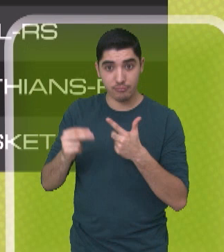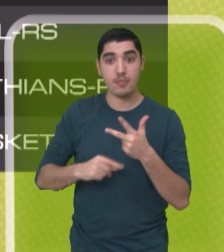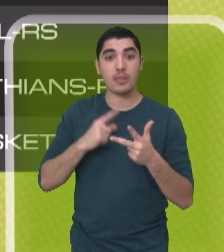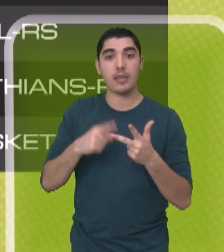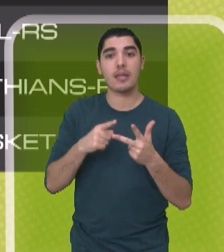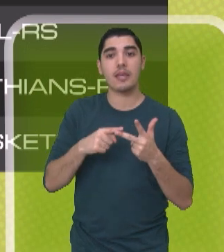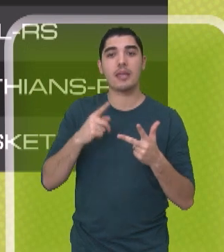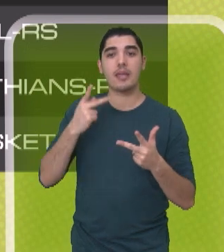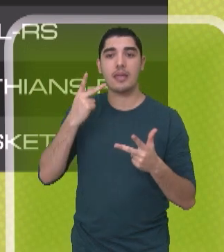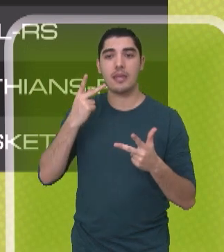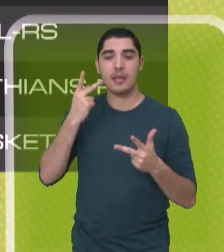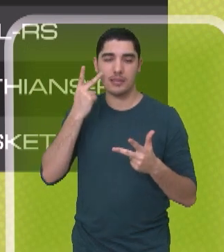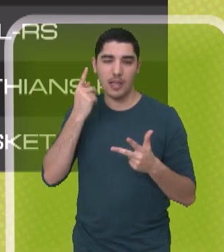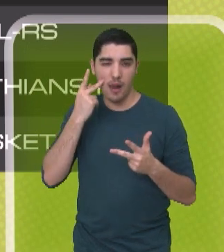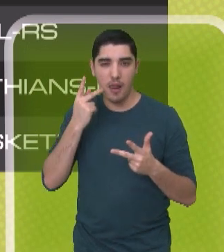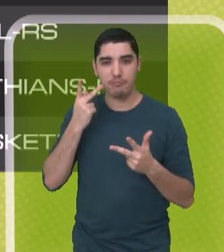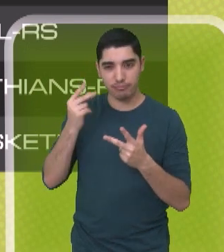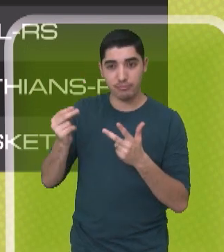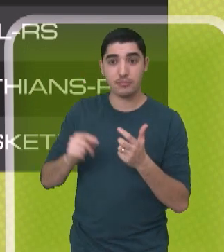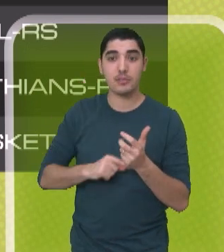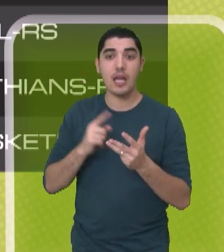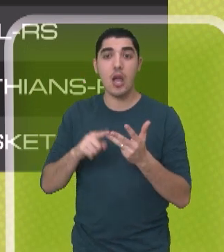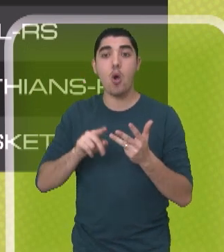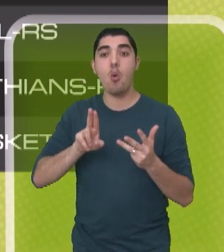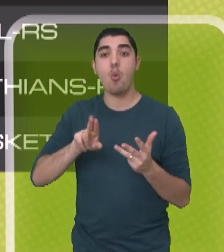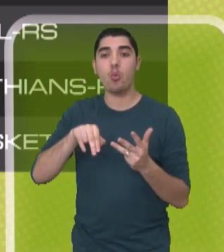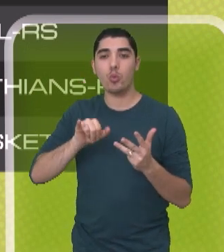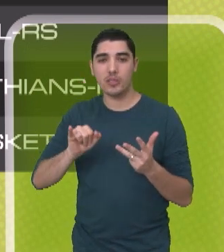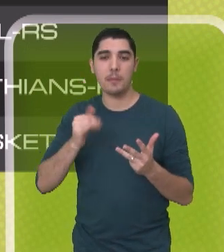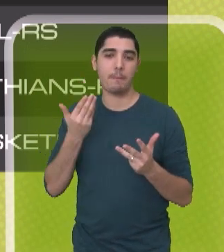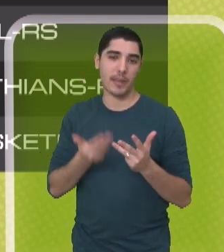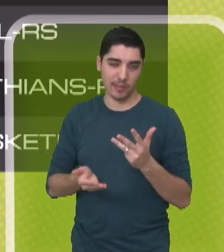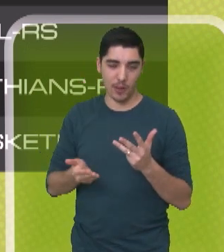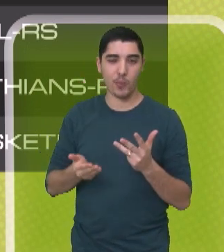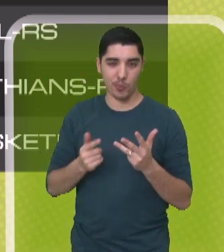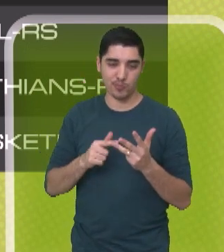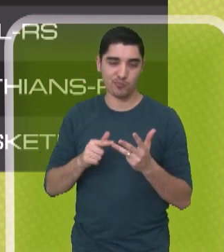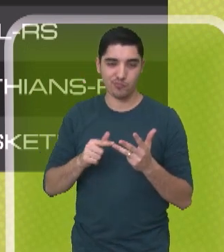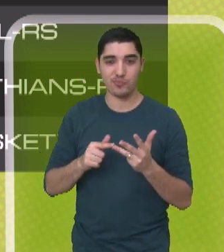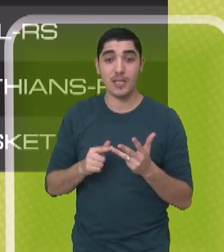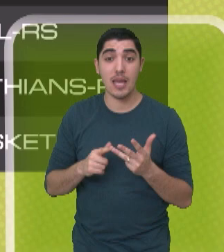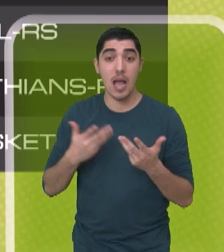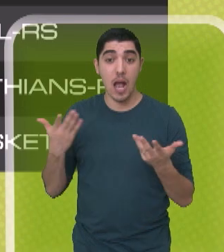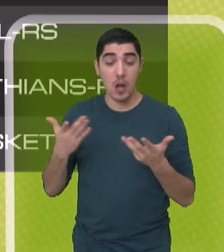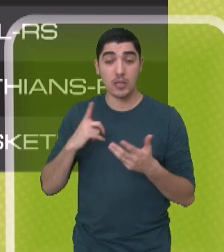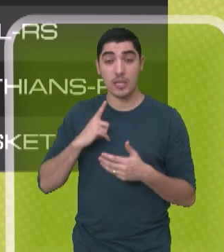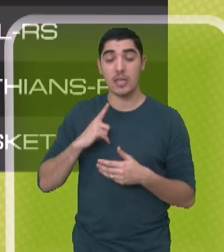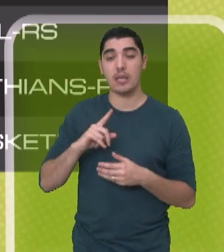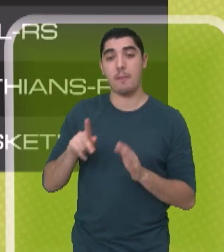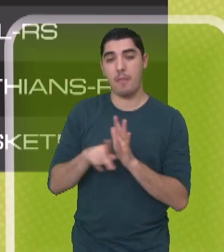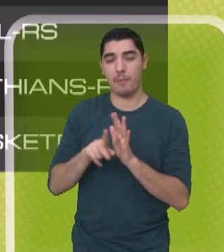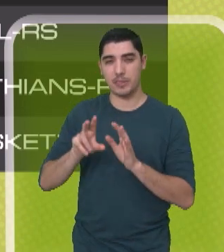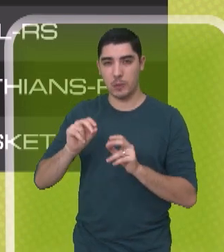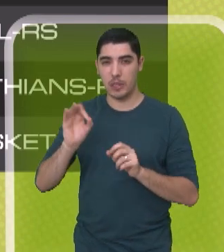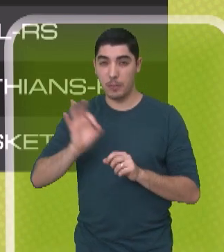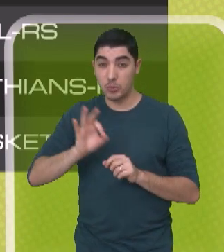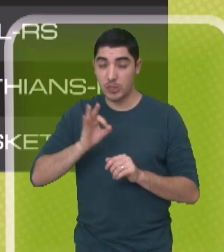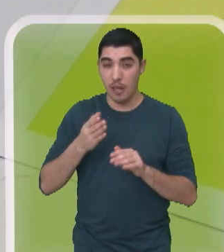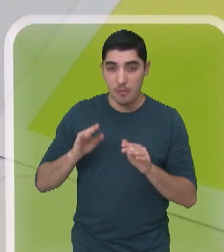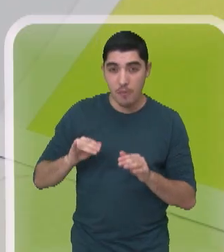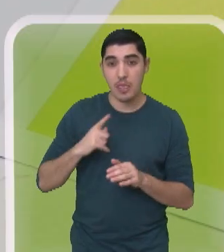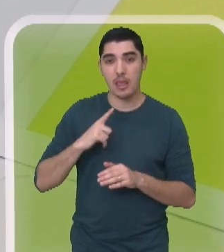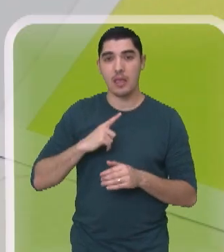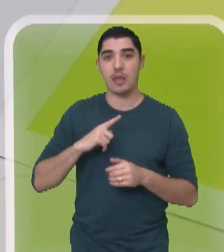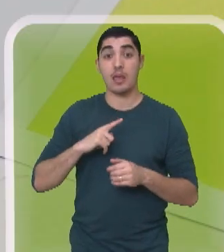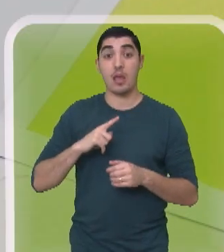casa. Perdeu em casa para a Unifacisa, hoje enfrenta o Bauru. O Bauru que tem 75% de aproveitamento, são 4 jogos, 3 vitórias.